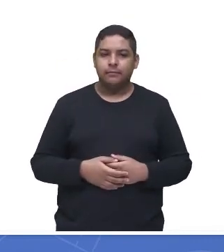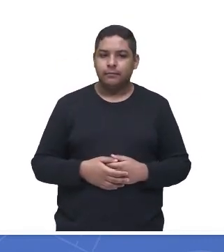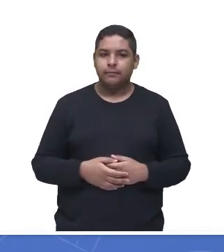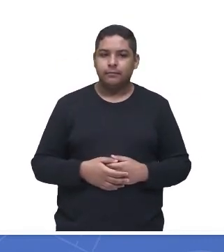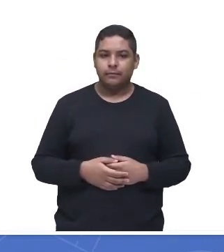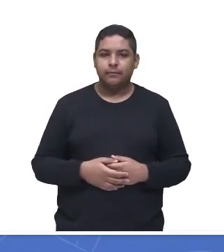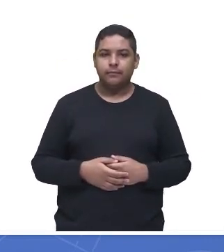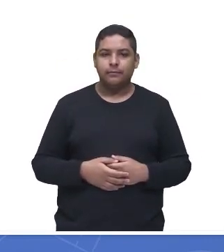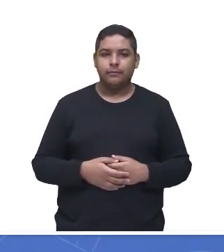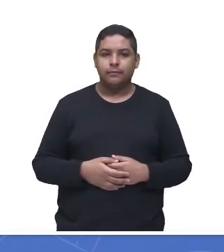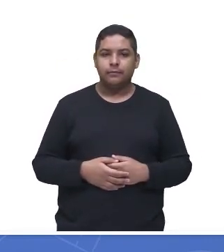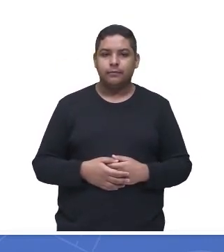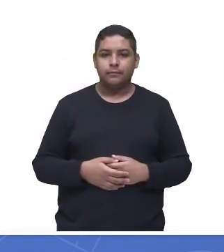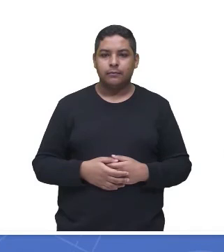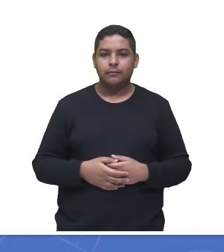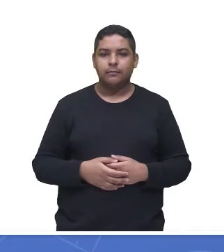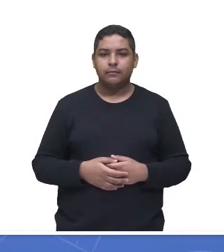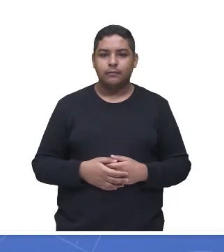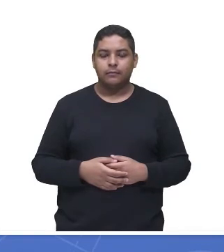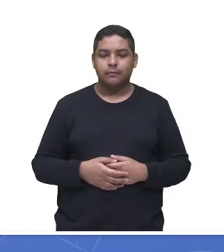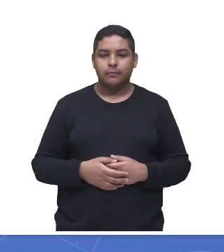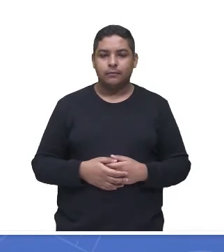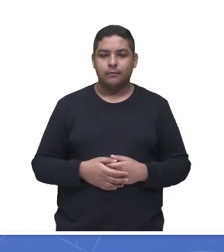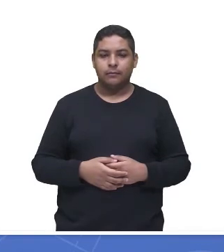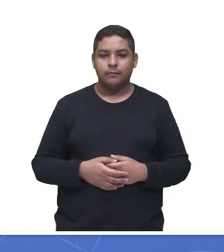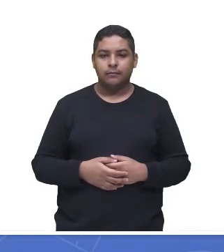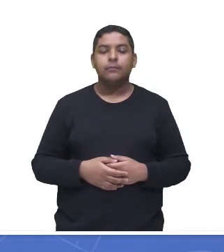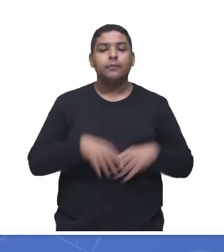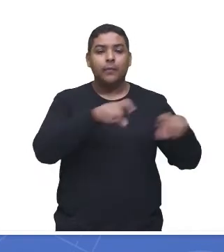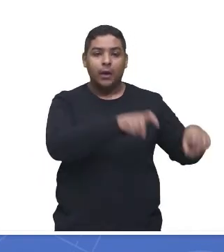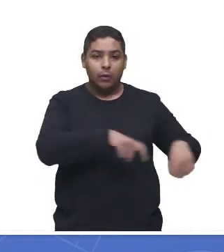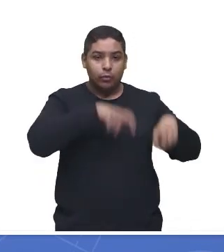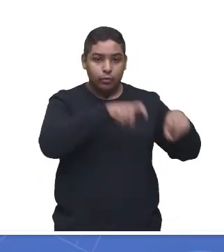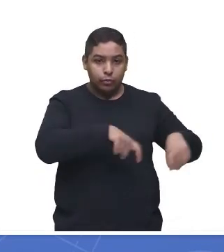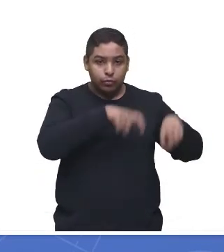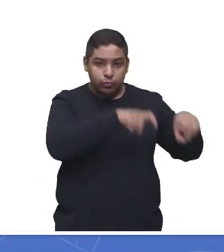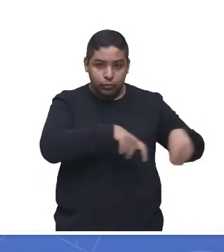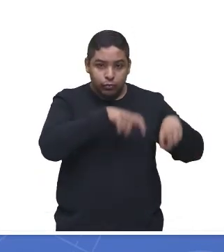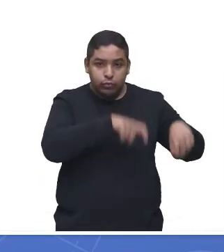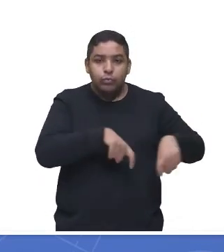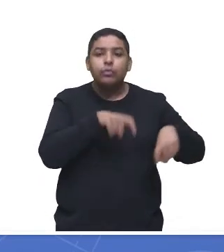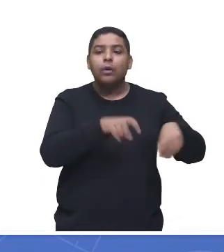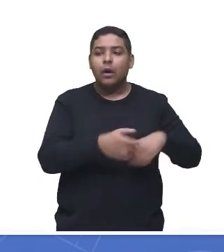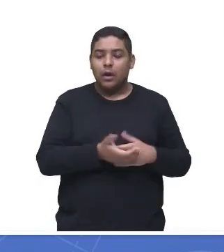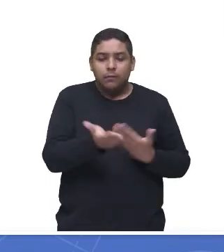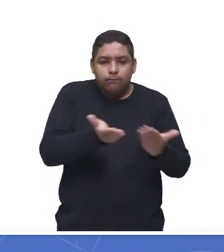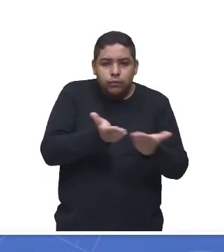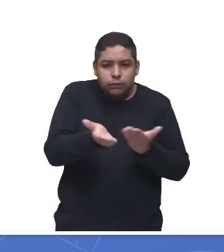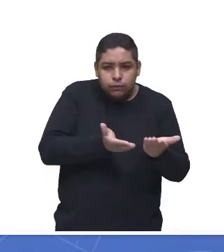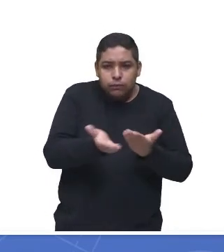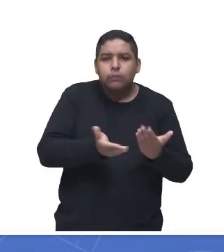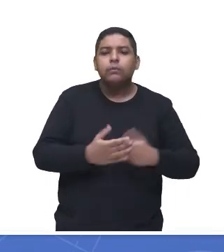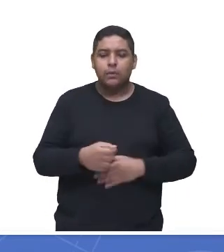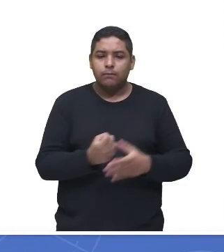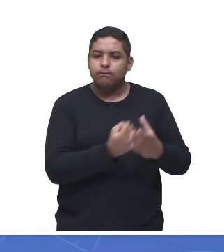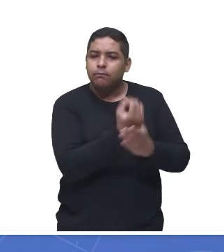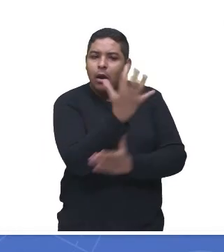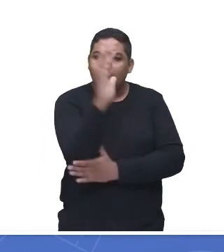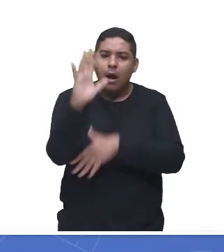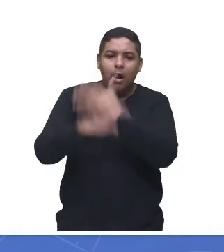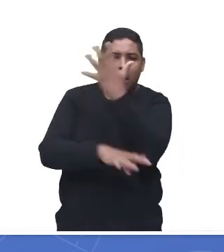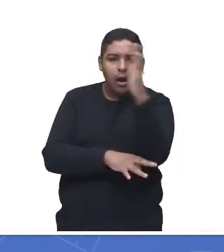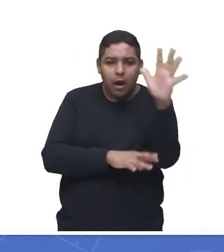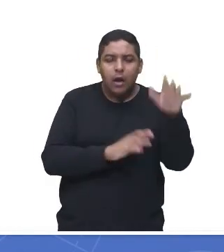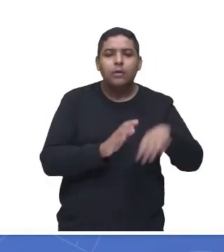cultivo da terra, uso de plantas medicinais. Exatamente, Larissa. O conhecimento do povo é isso, o empírico é